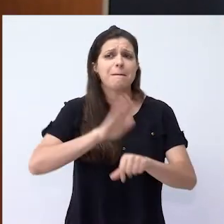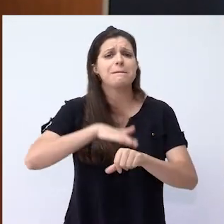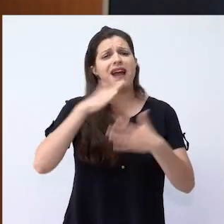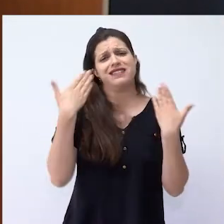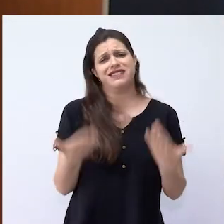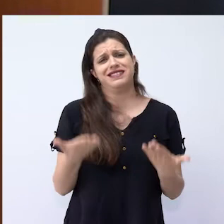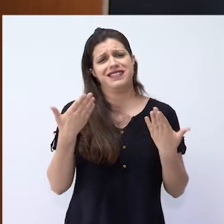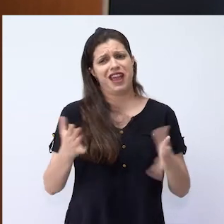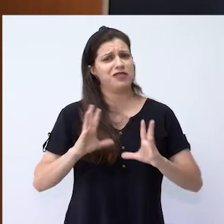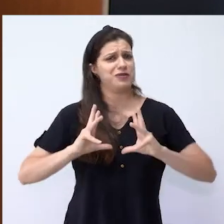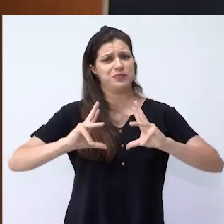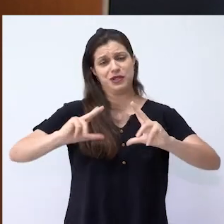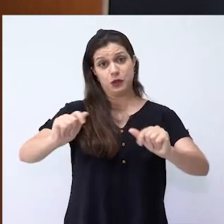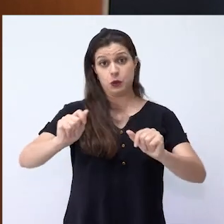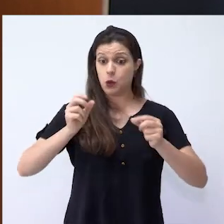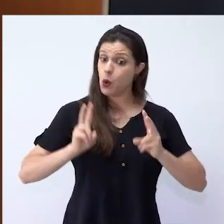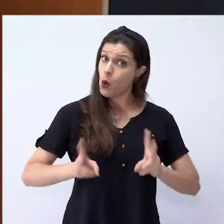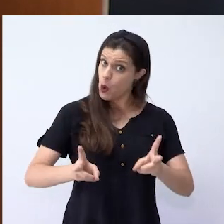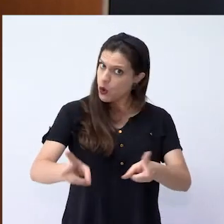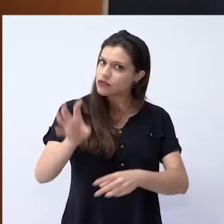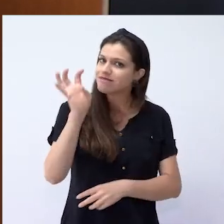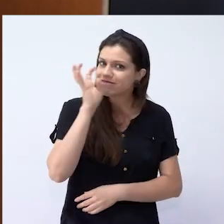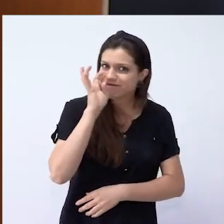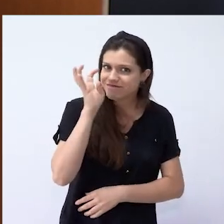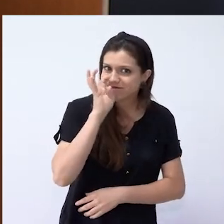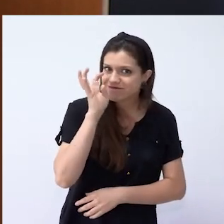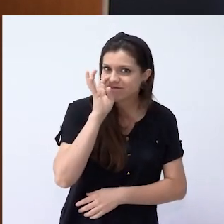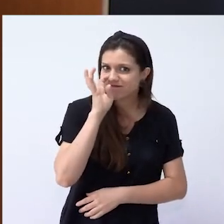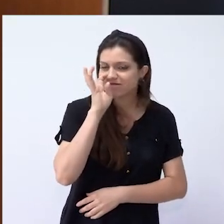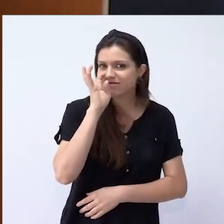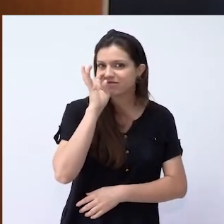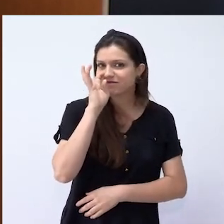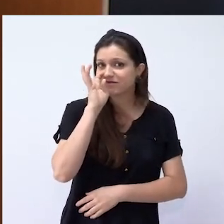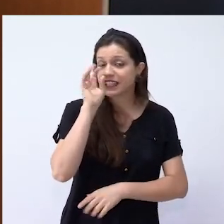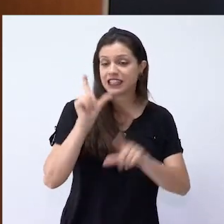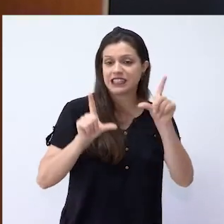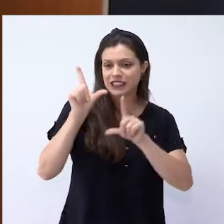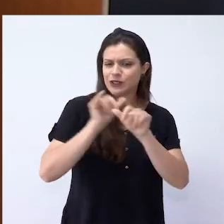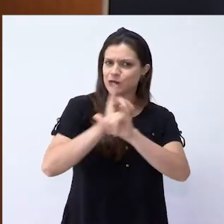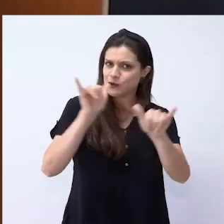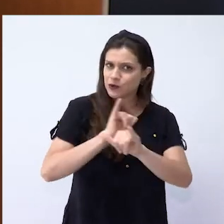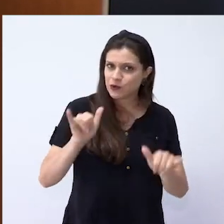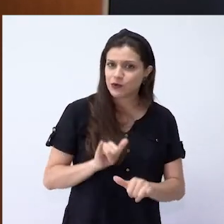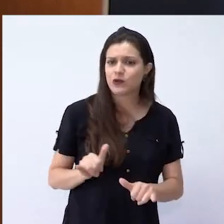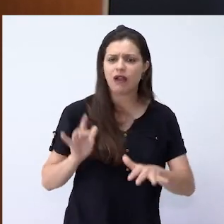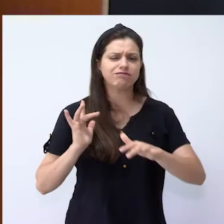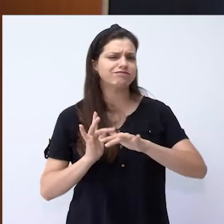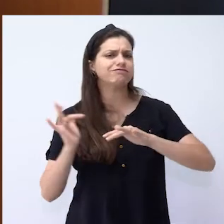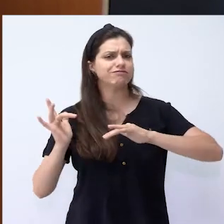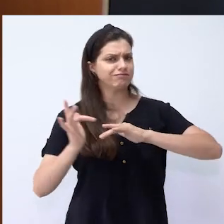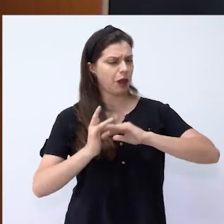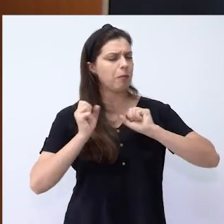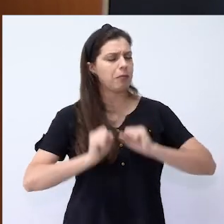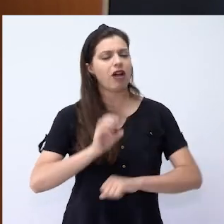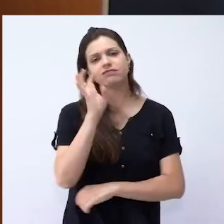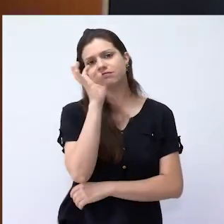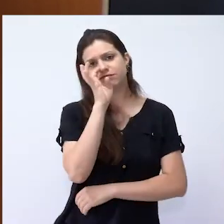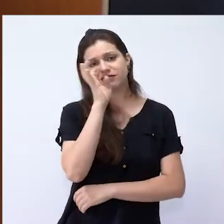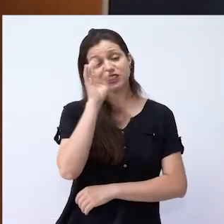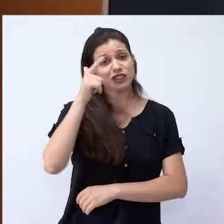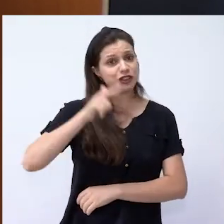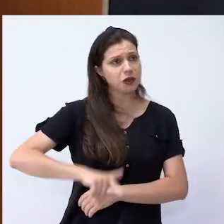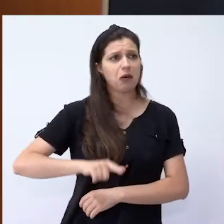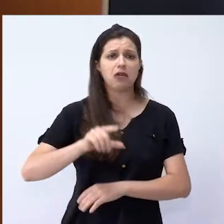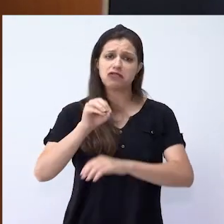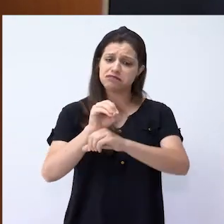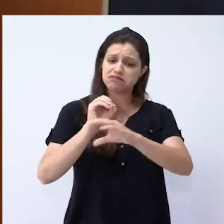seja um ano muito mais leve para todo mundo. Continue acompanhando a nossa produção de conteúdo nas mídias sociais. Lá você vai poder